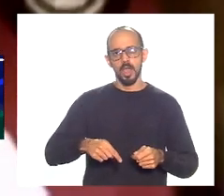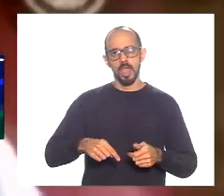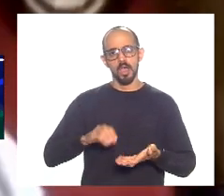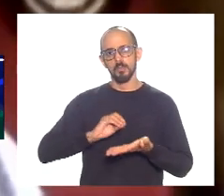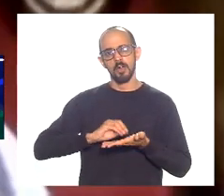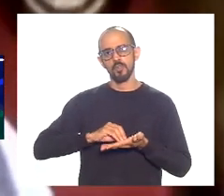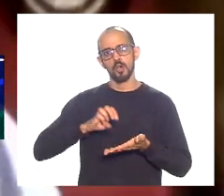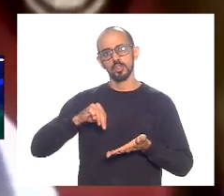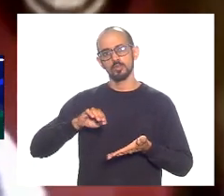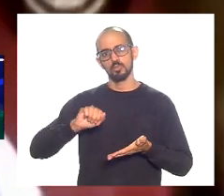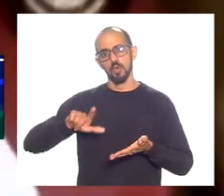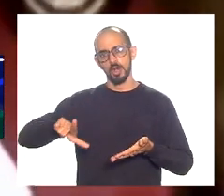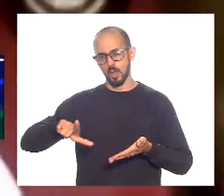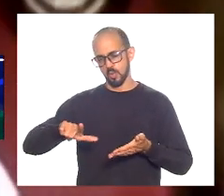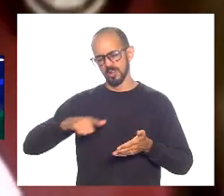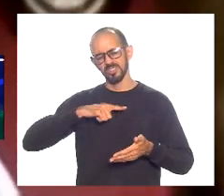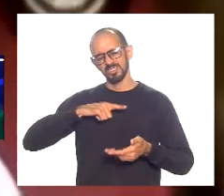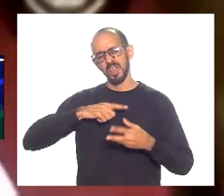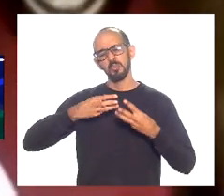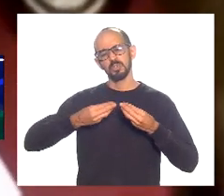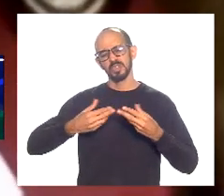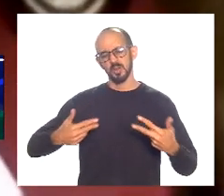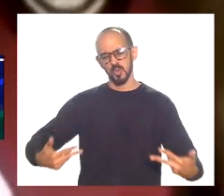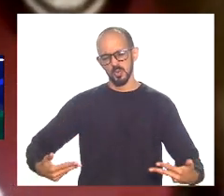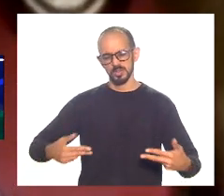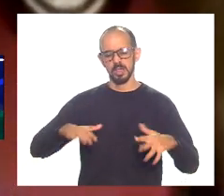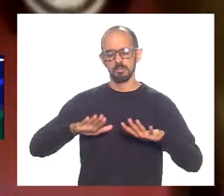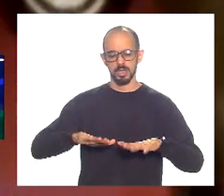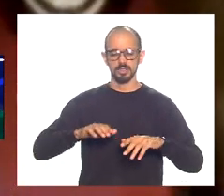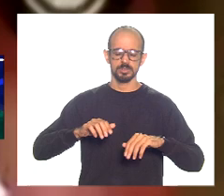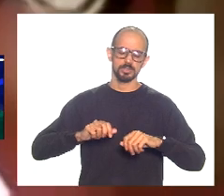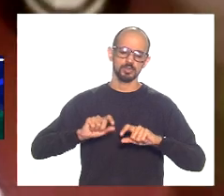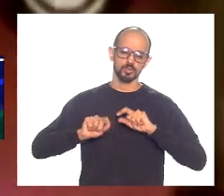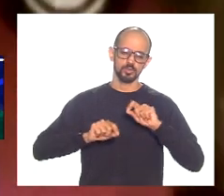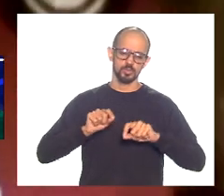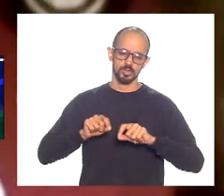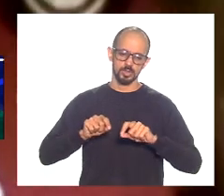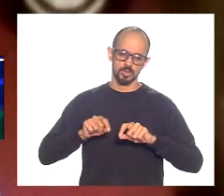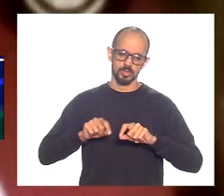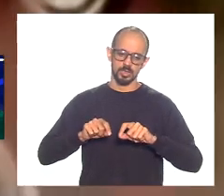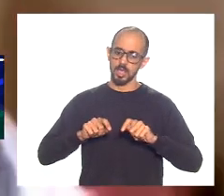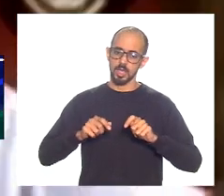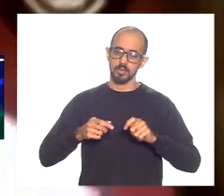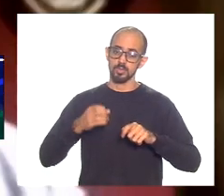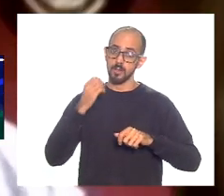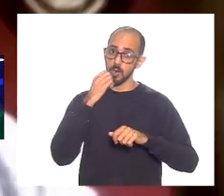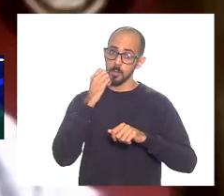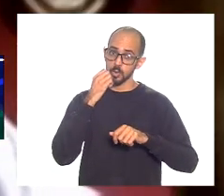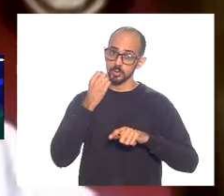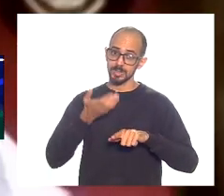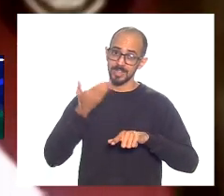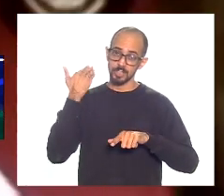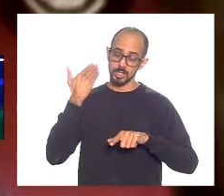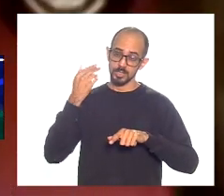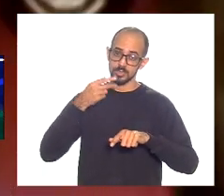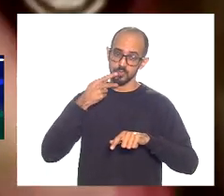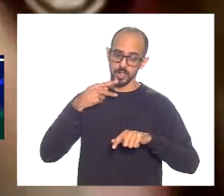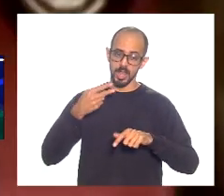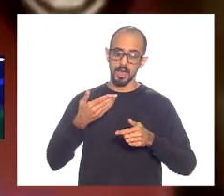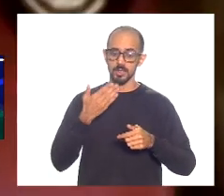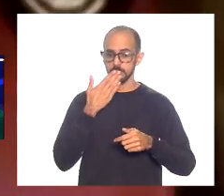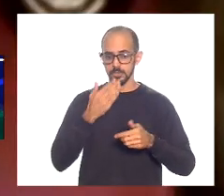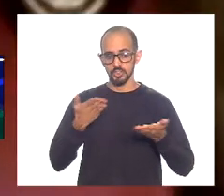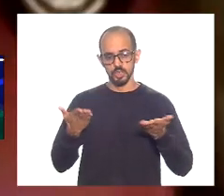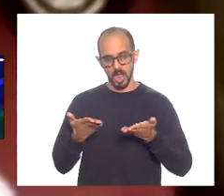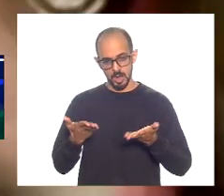que tem muita coisa para a gente falar sobre isso, mas, de qualquer maneira, como eu não tive a oportunidade de falar lá, agora